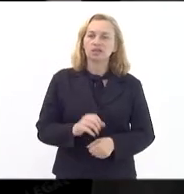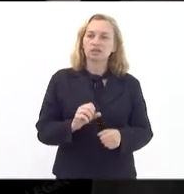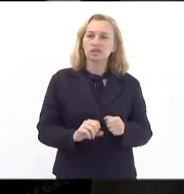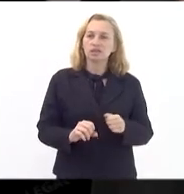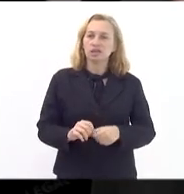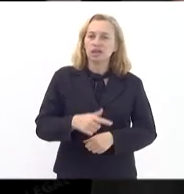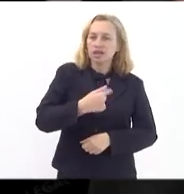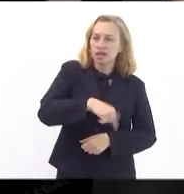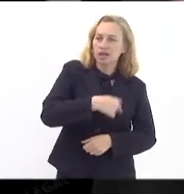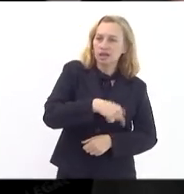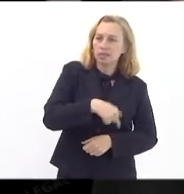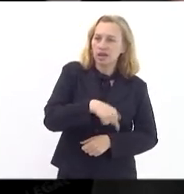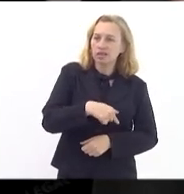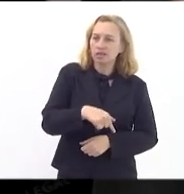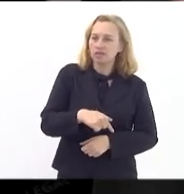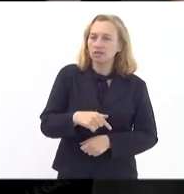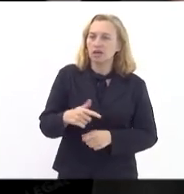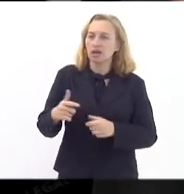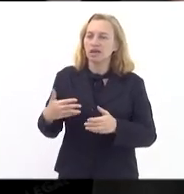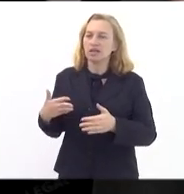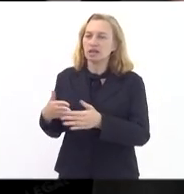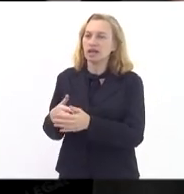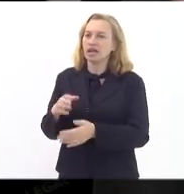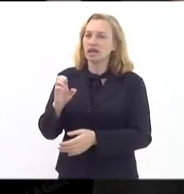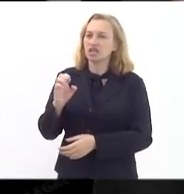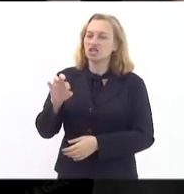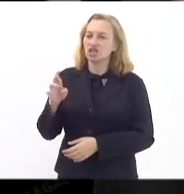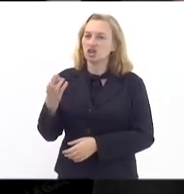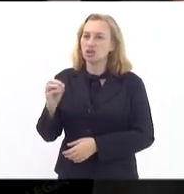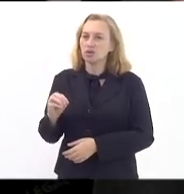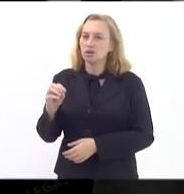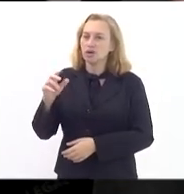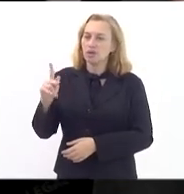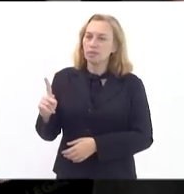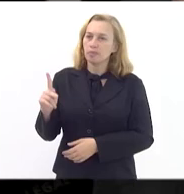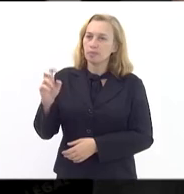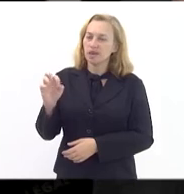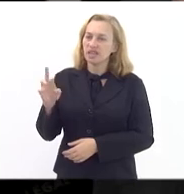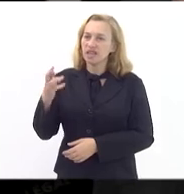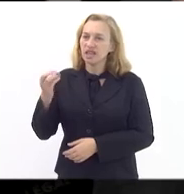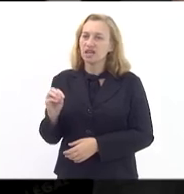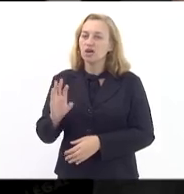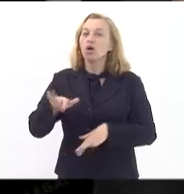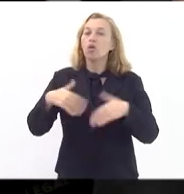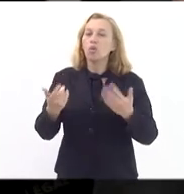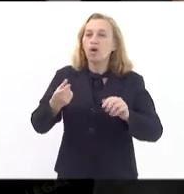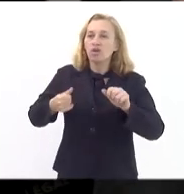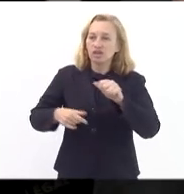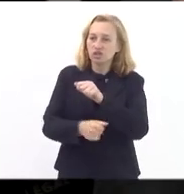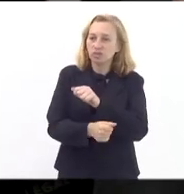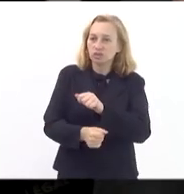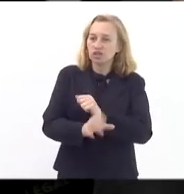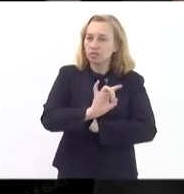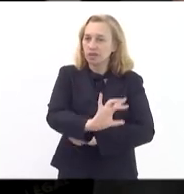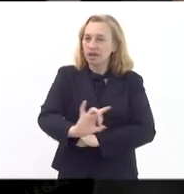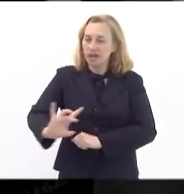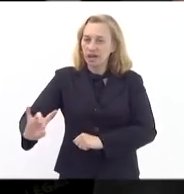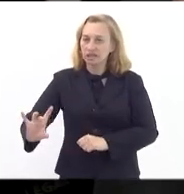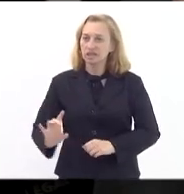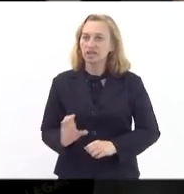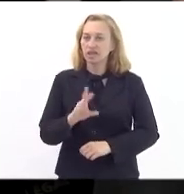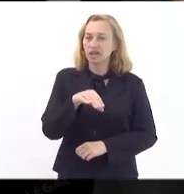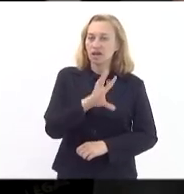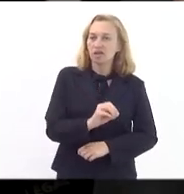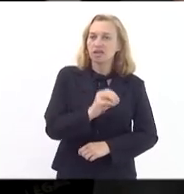Queimados em Engenheiro Pedreira em qual o investimento para cada trecho cada km de 5m de